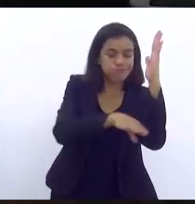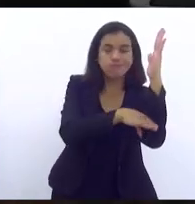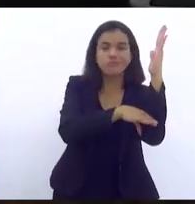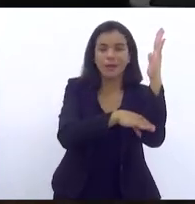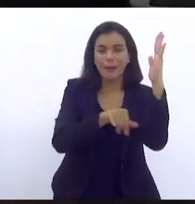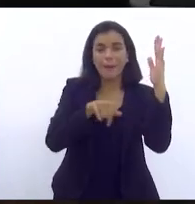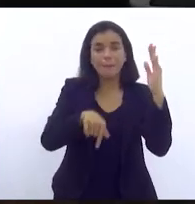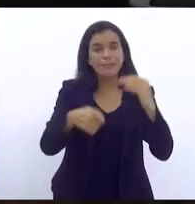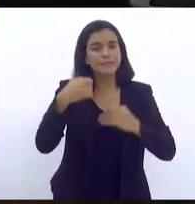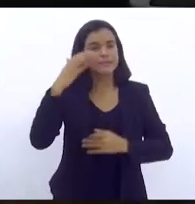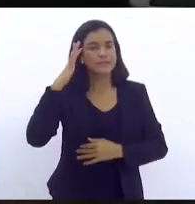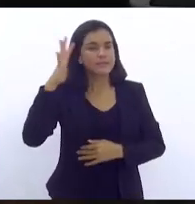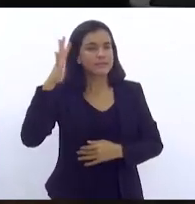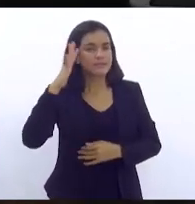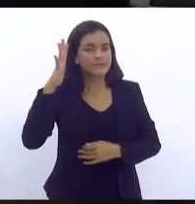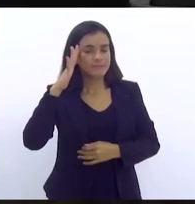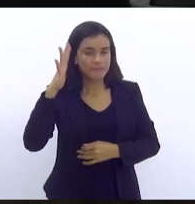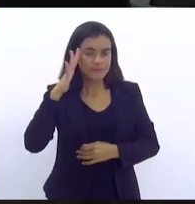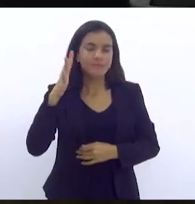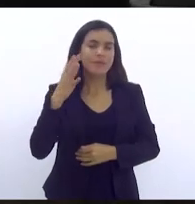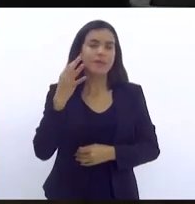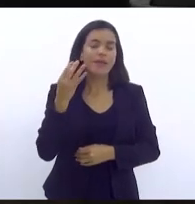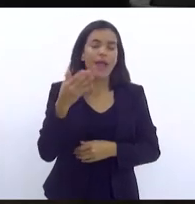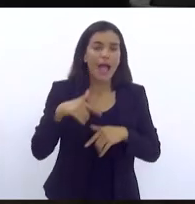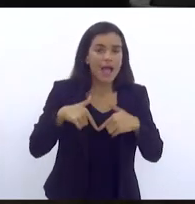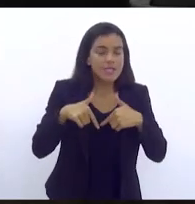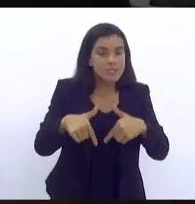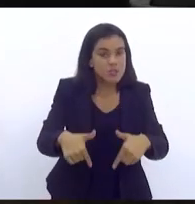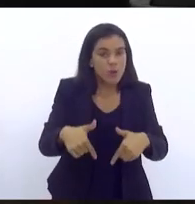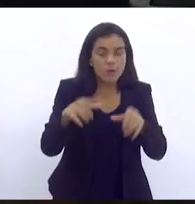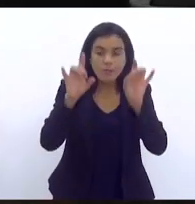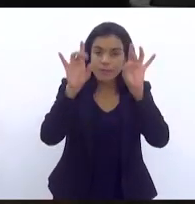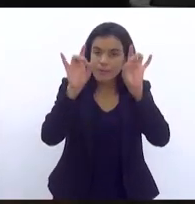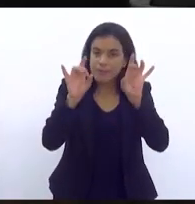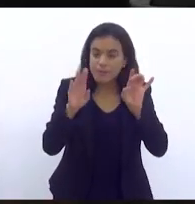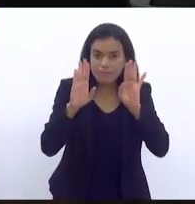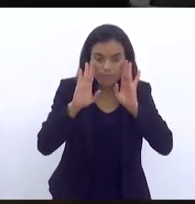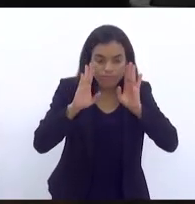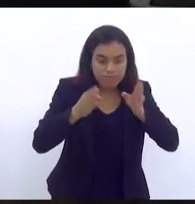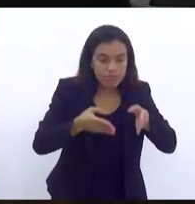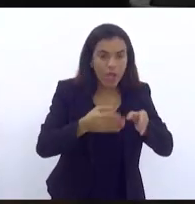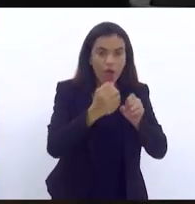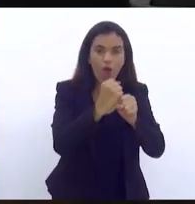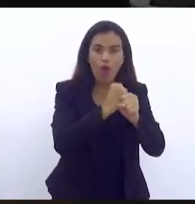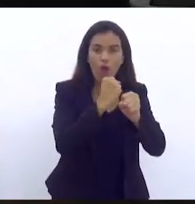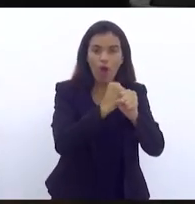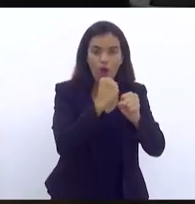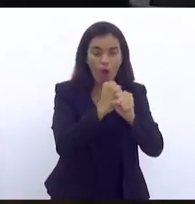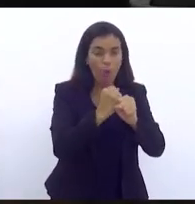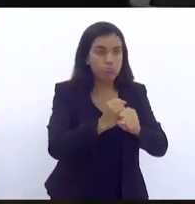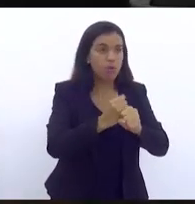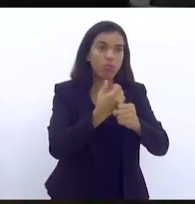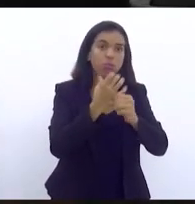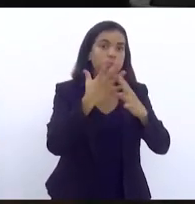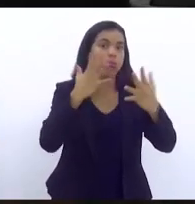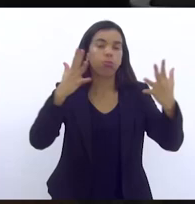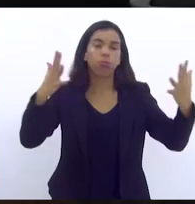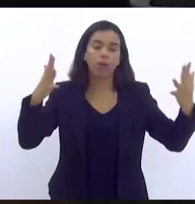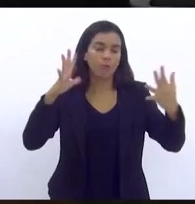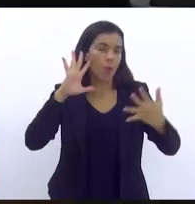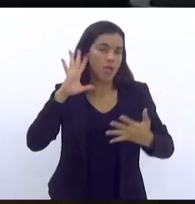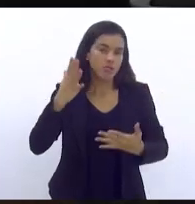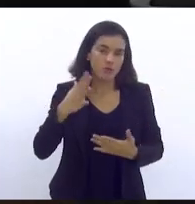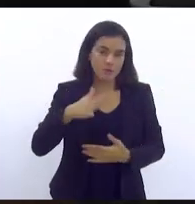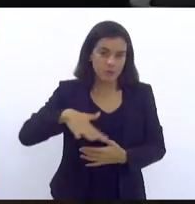gente precisa pensar eh ações específicas as grandes obras não não resolverão situações